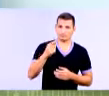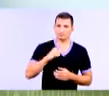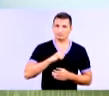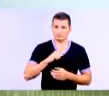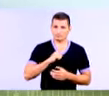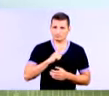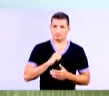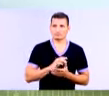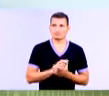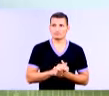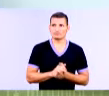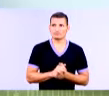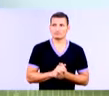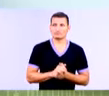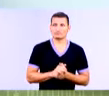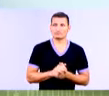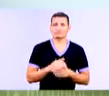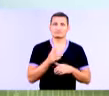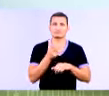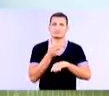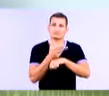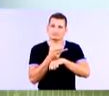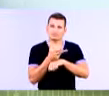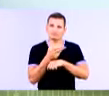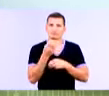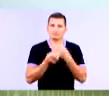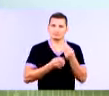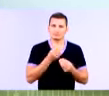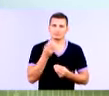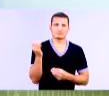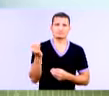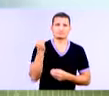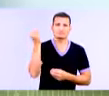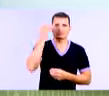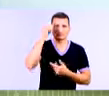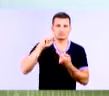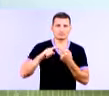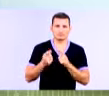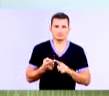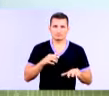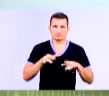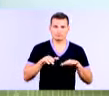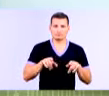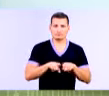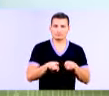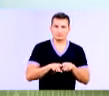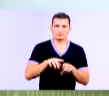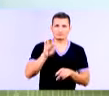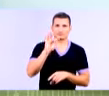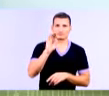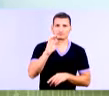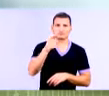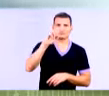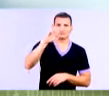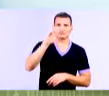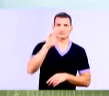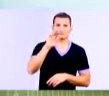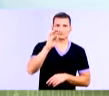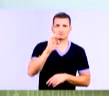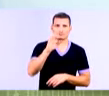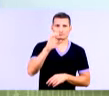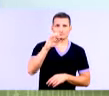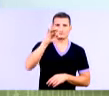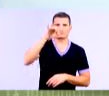lá para a última aula para vocês verem quão importante é tanto a lógica de programação como a técnica de programação para os jovens,